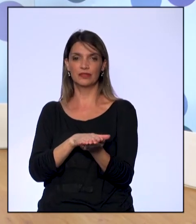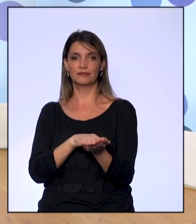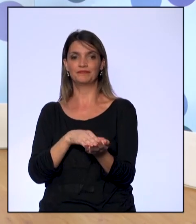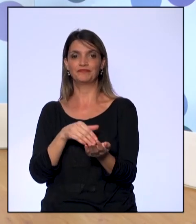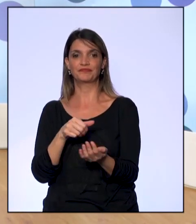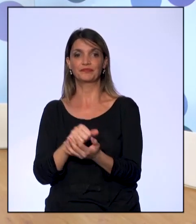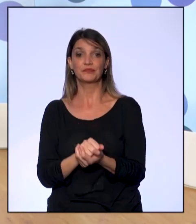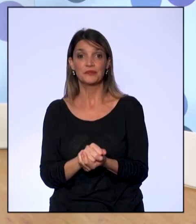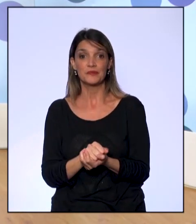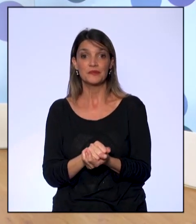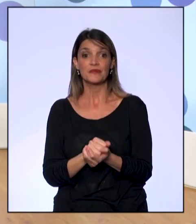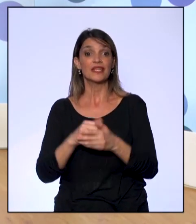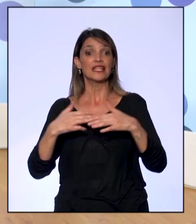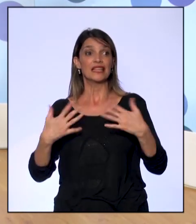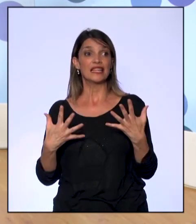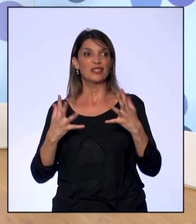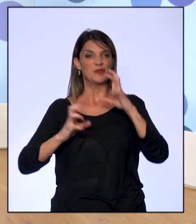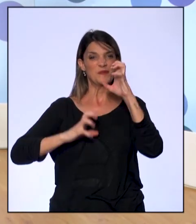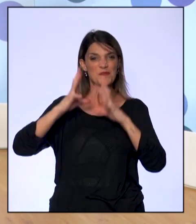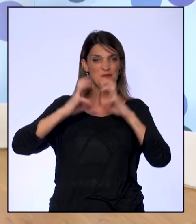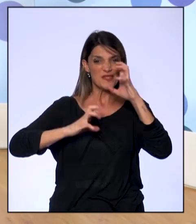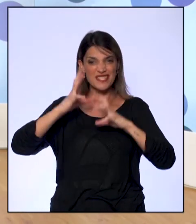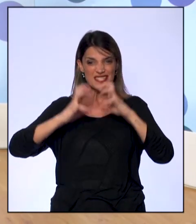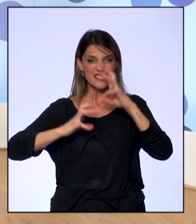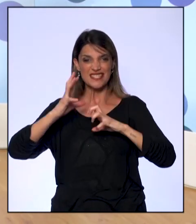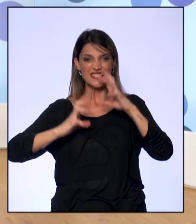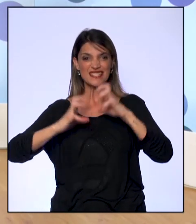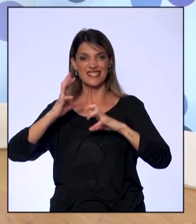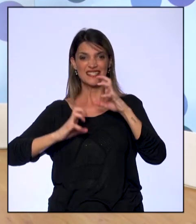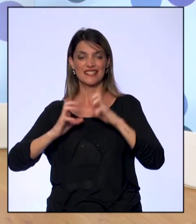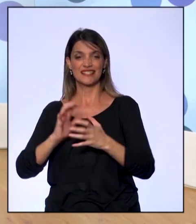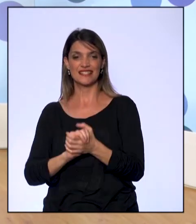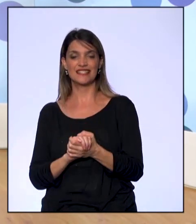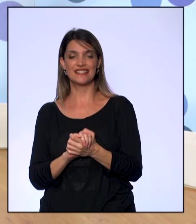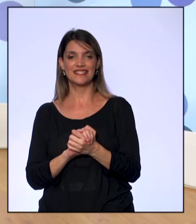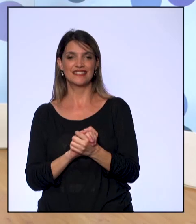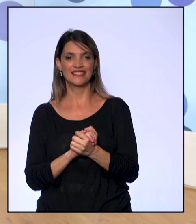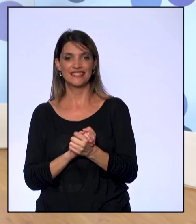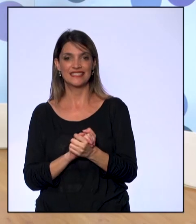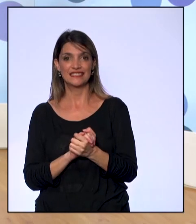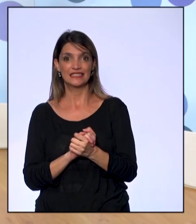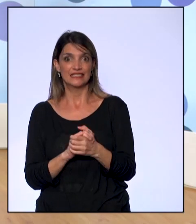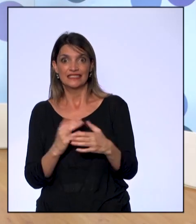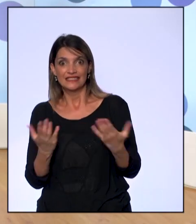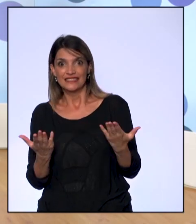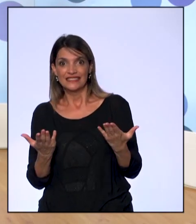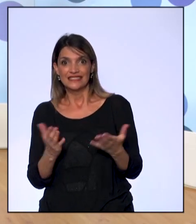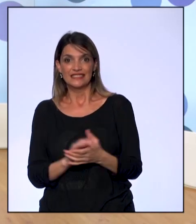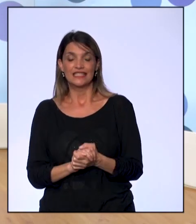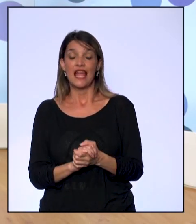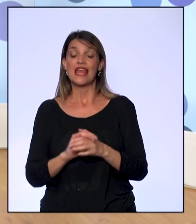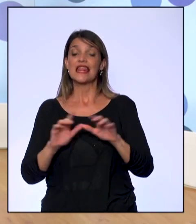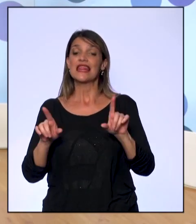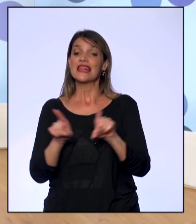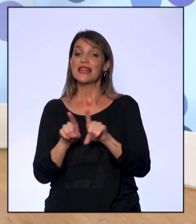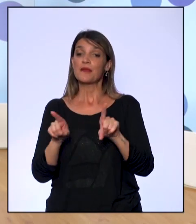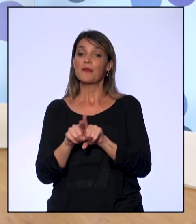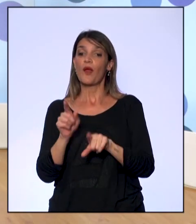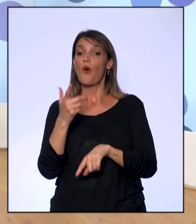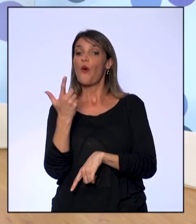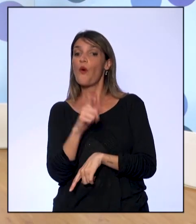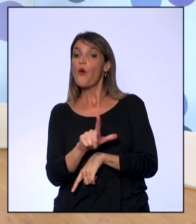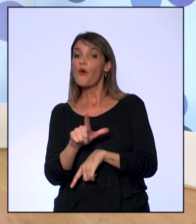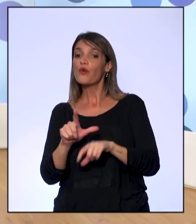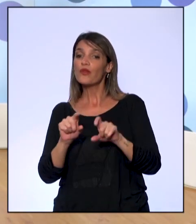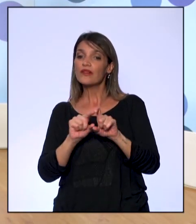arrancar o dente ferindo com o dente então eu vou dar uma mordida também perfeito tudo bem e o do estar se com a galinha né